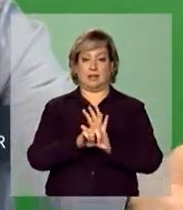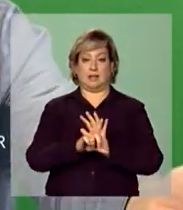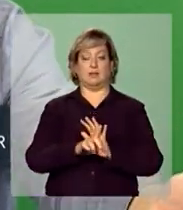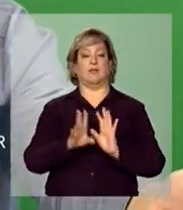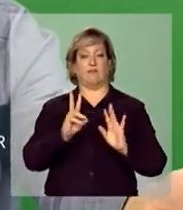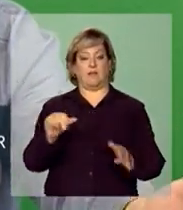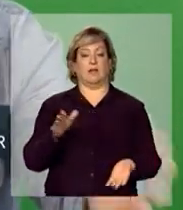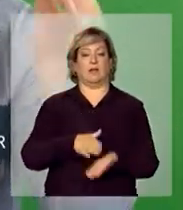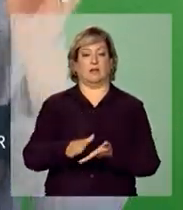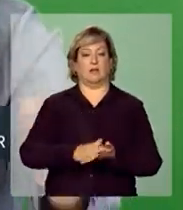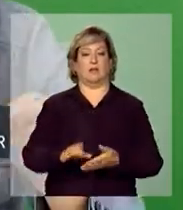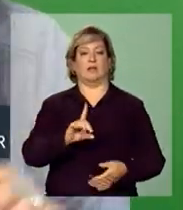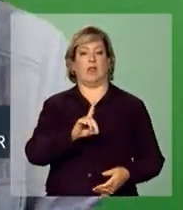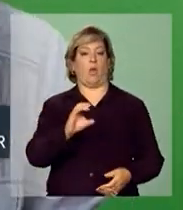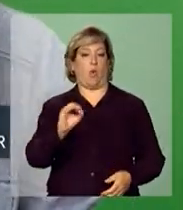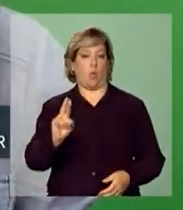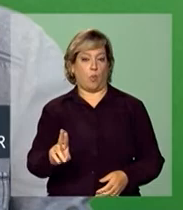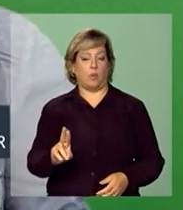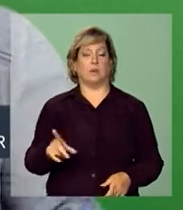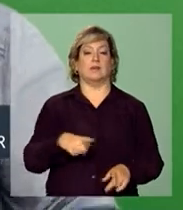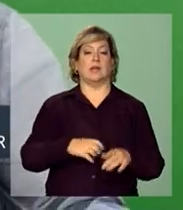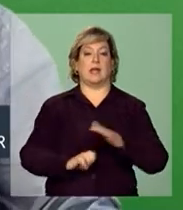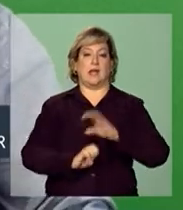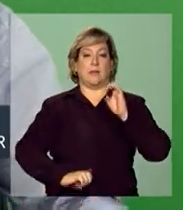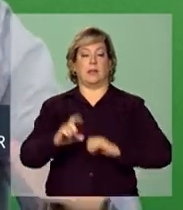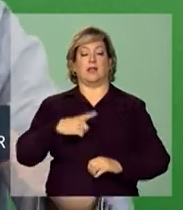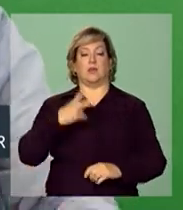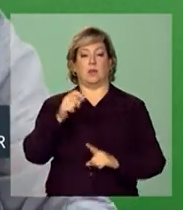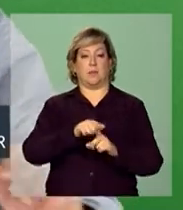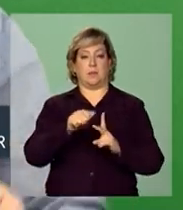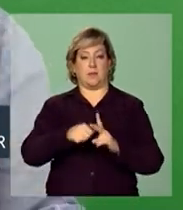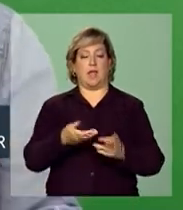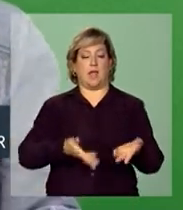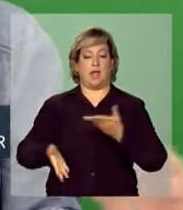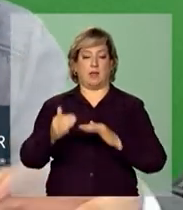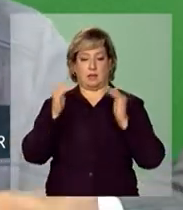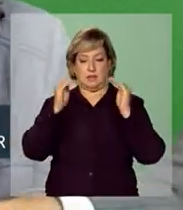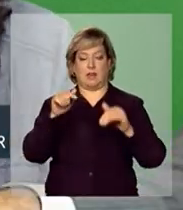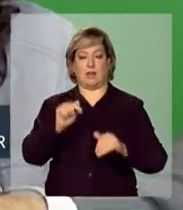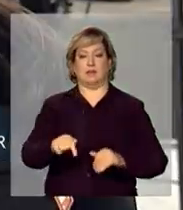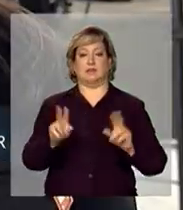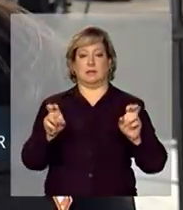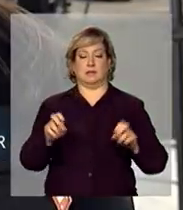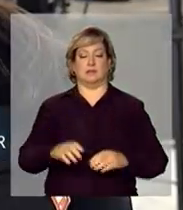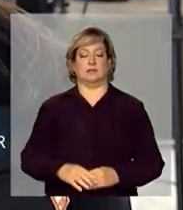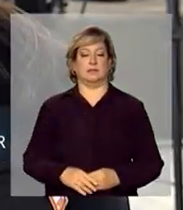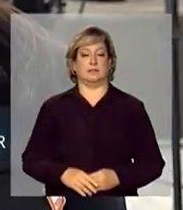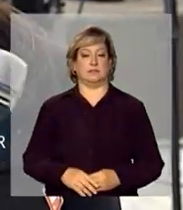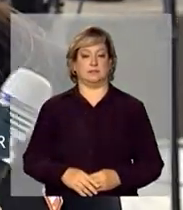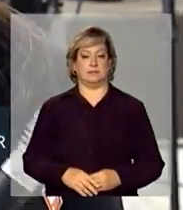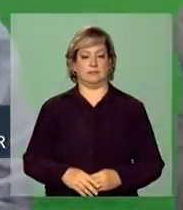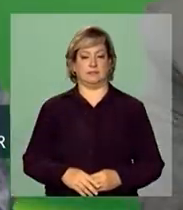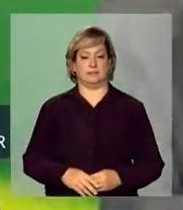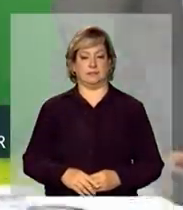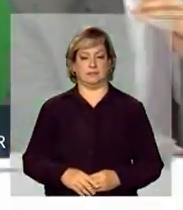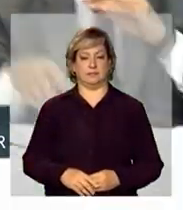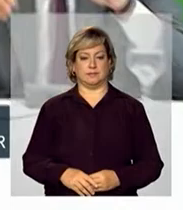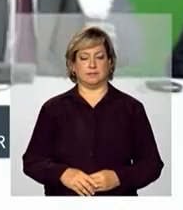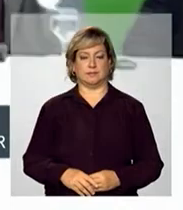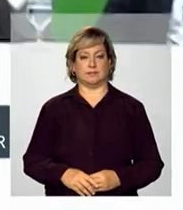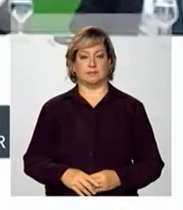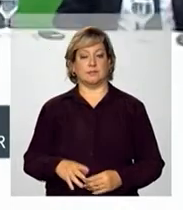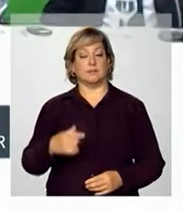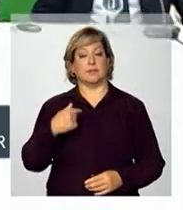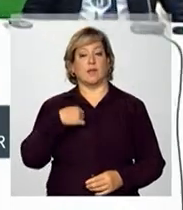será publicado no Diário Oficial e as empresas terão dois meses para atender a essas questões Acho que até para